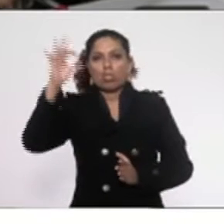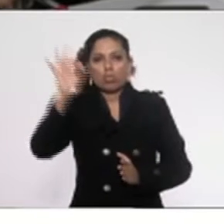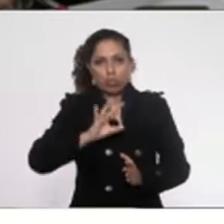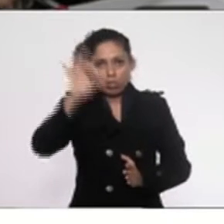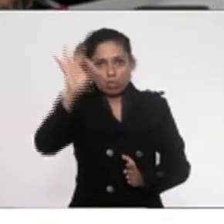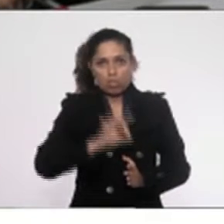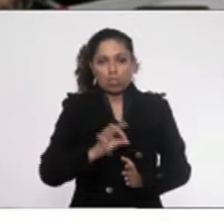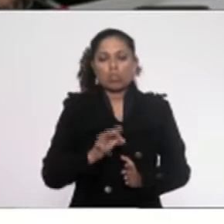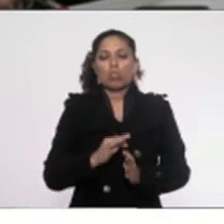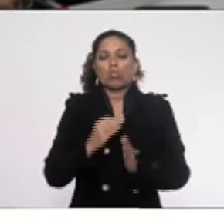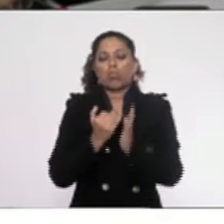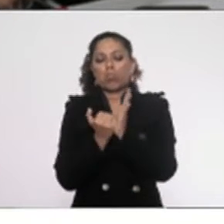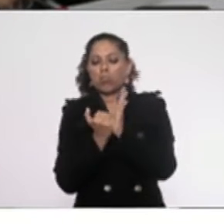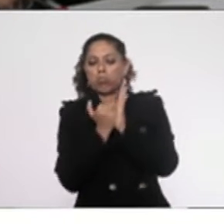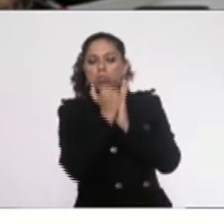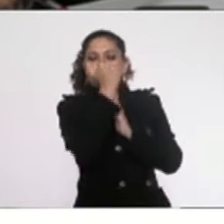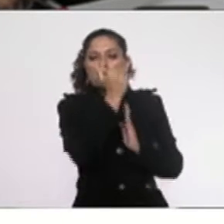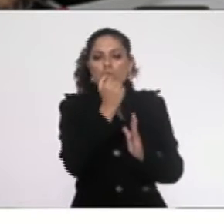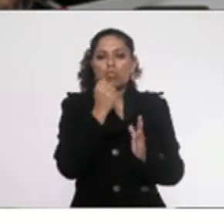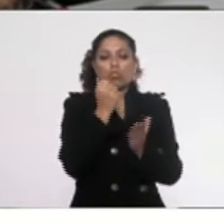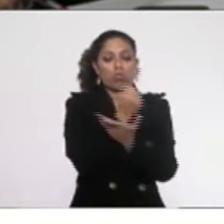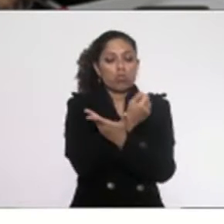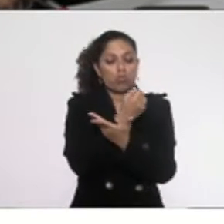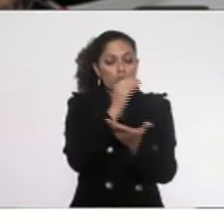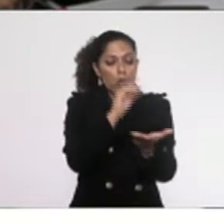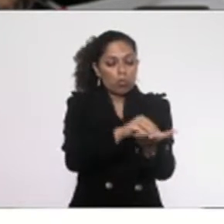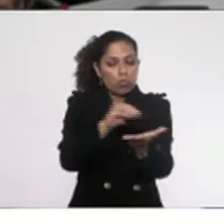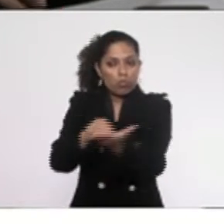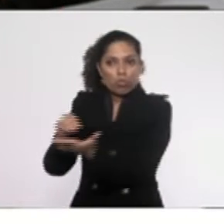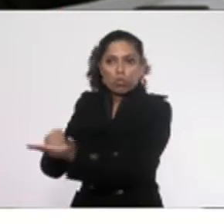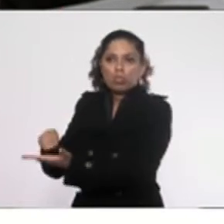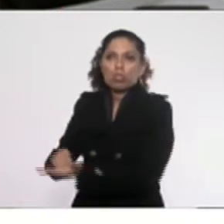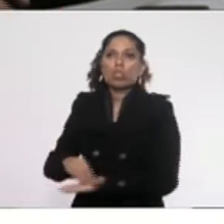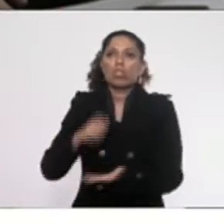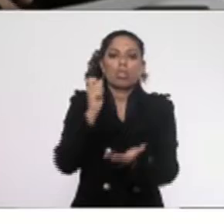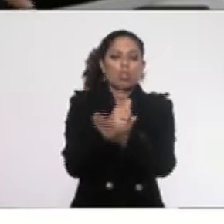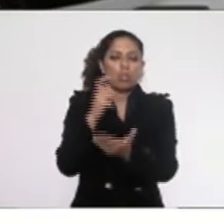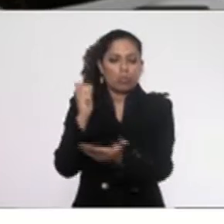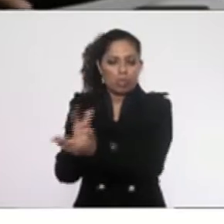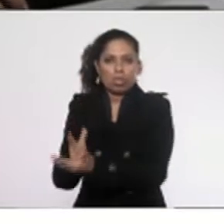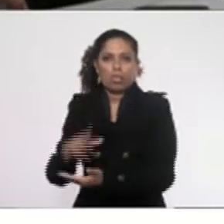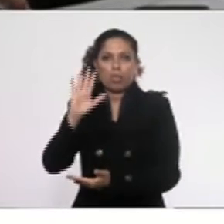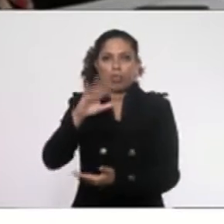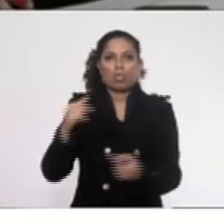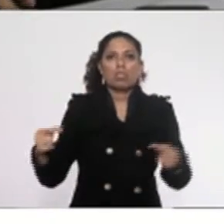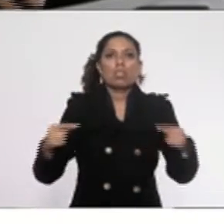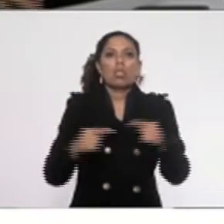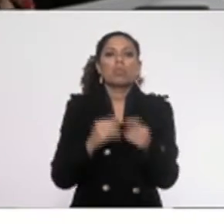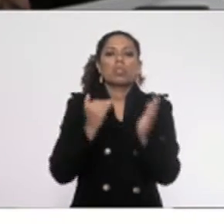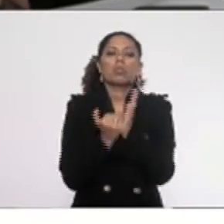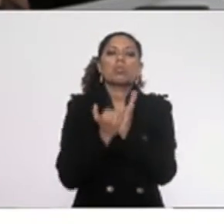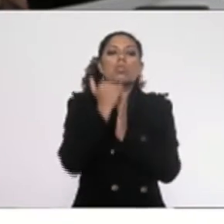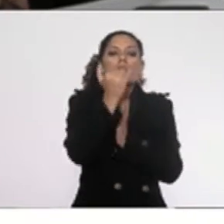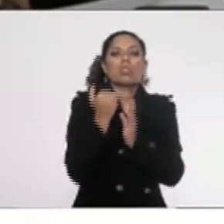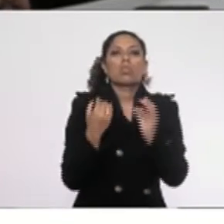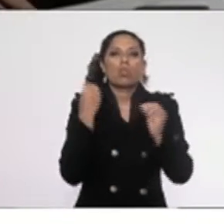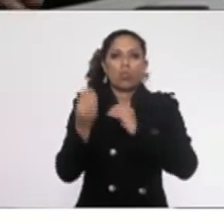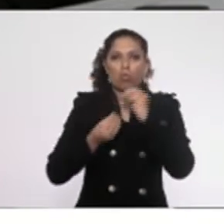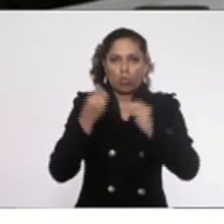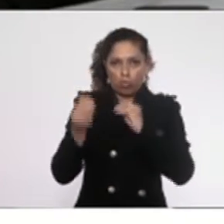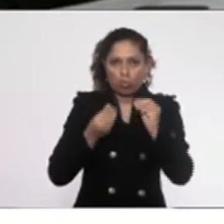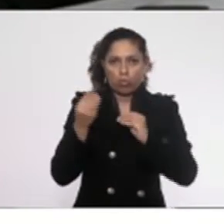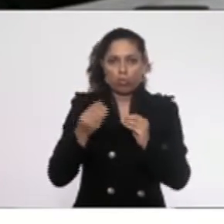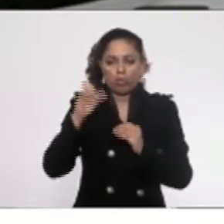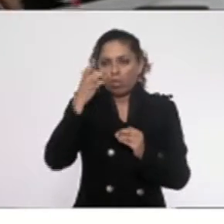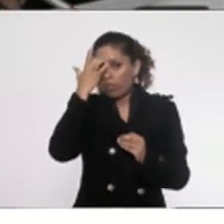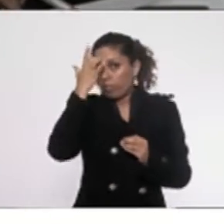603% no valor de restos a pagar. Esse dado, ele cresce, e aí é fácil